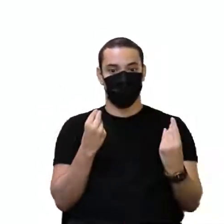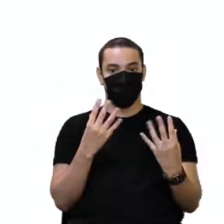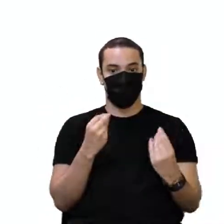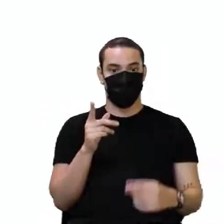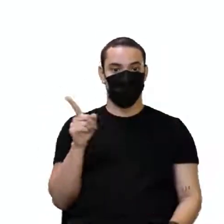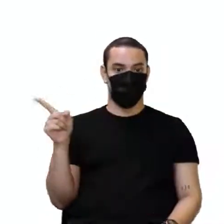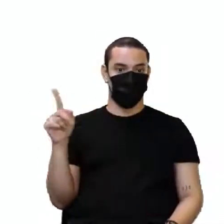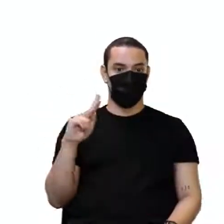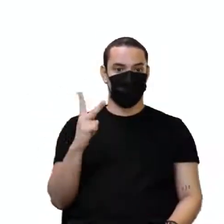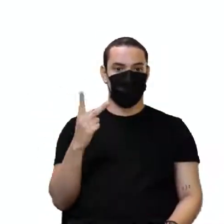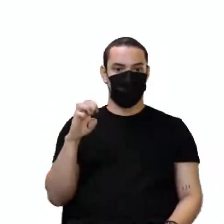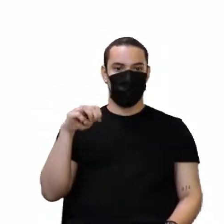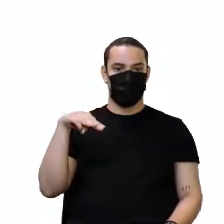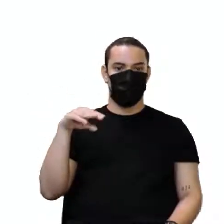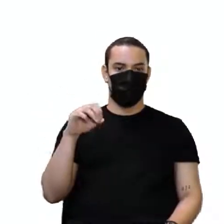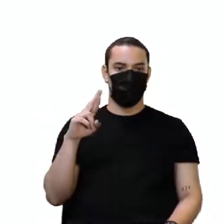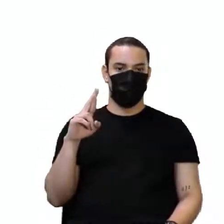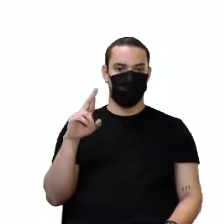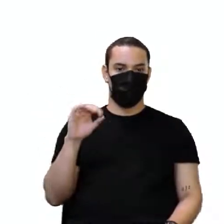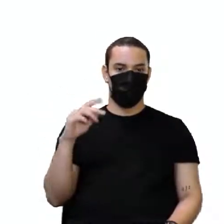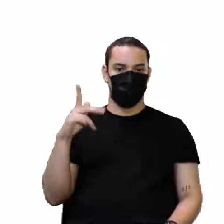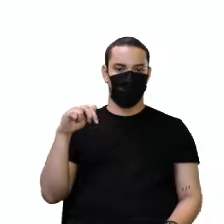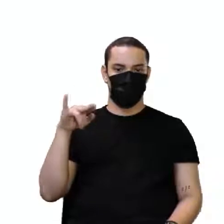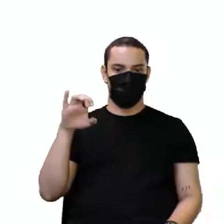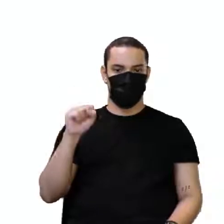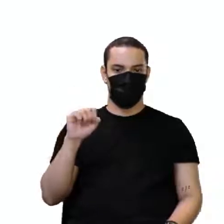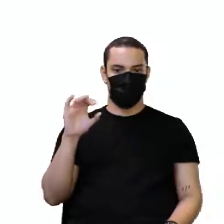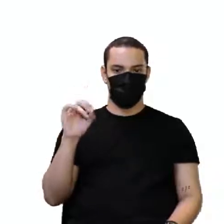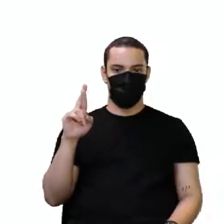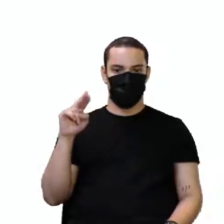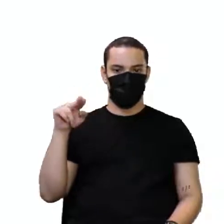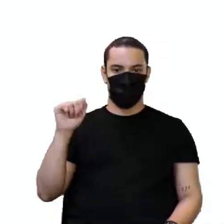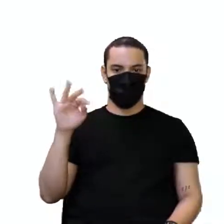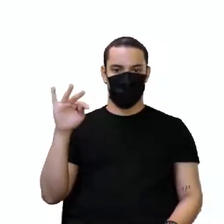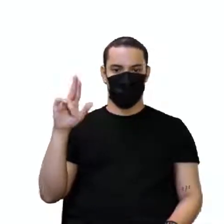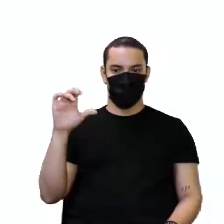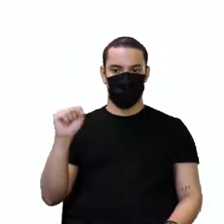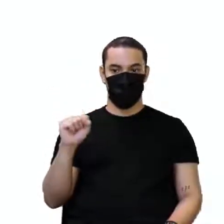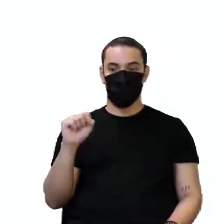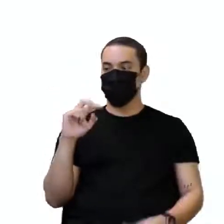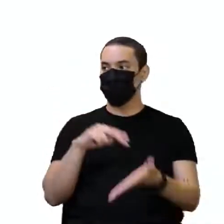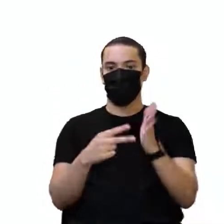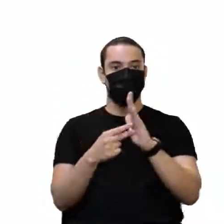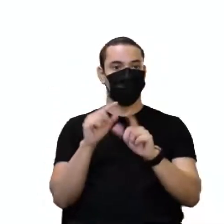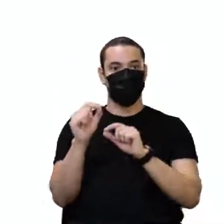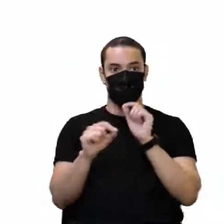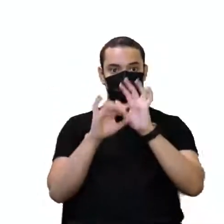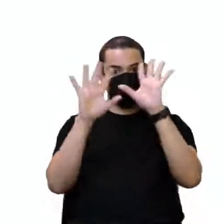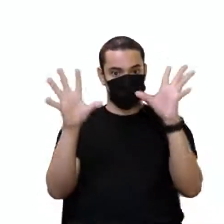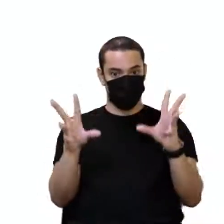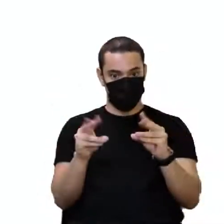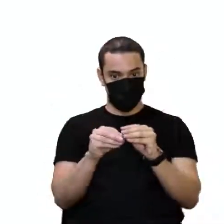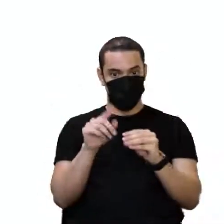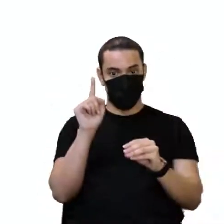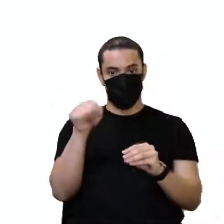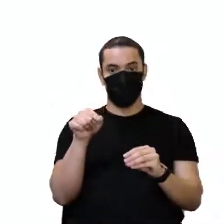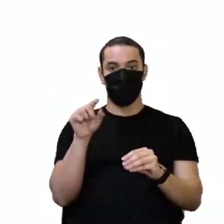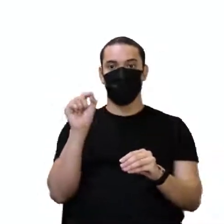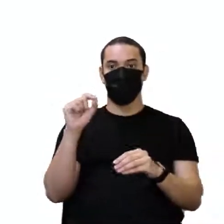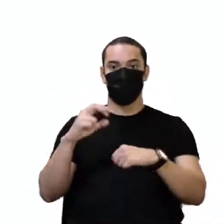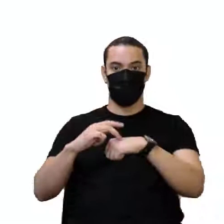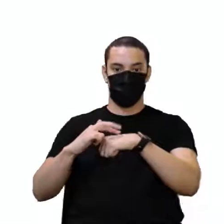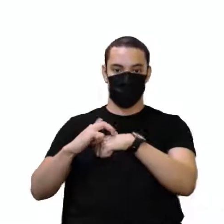a Hemeroplanis ornatus. A Hemeroplanis ornatus, gente, pasmo você, é uma